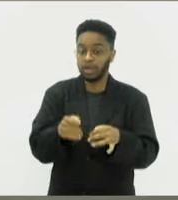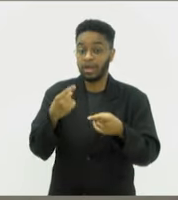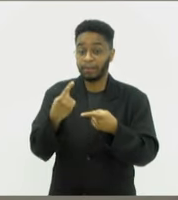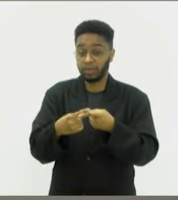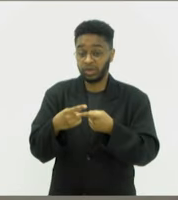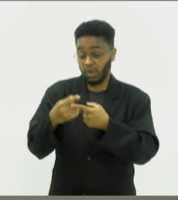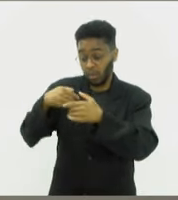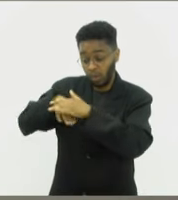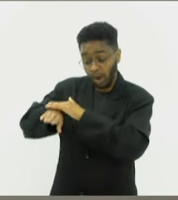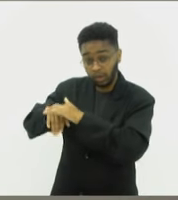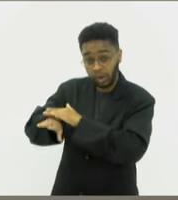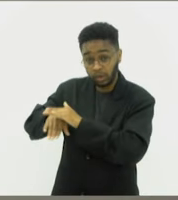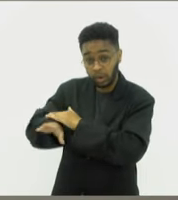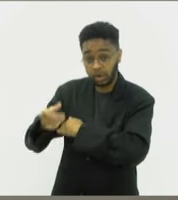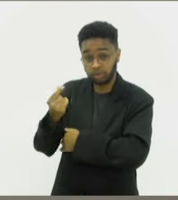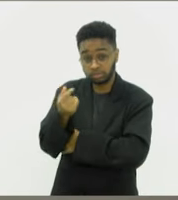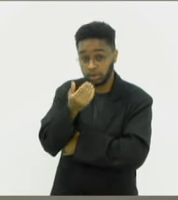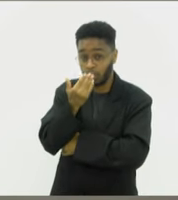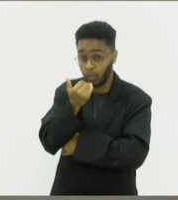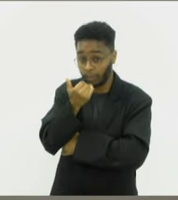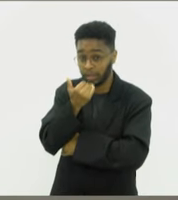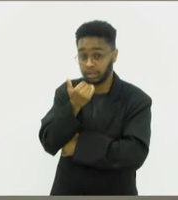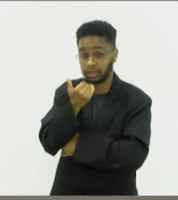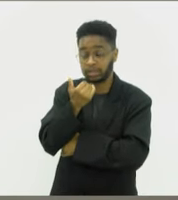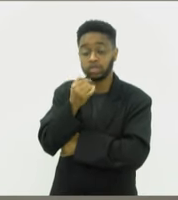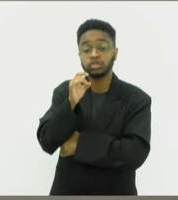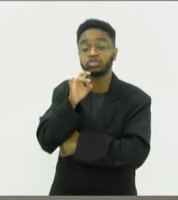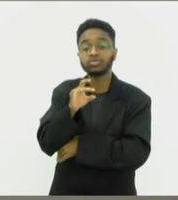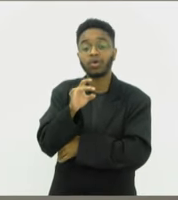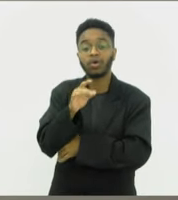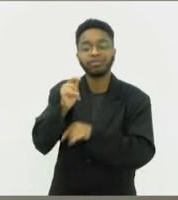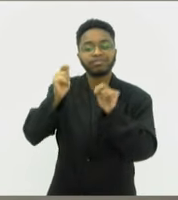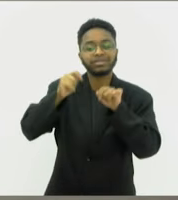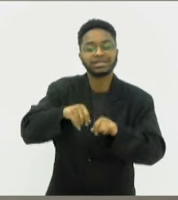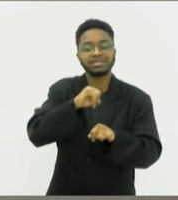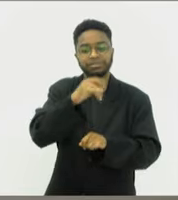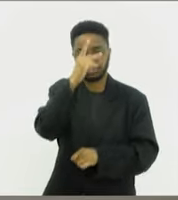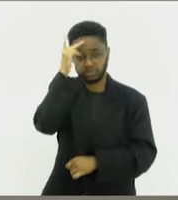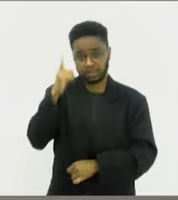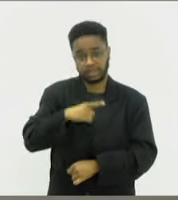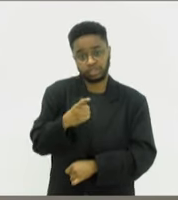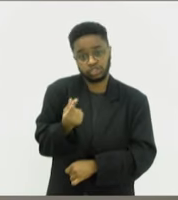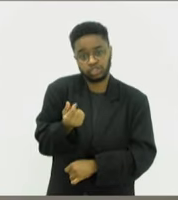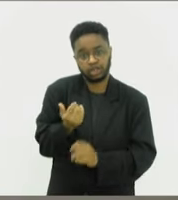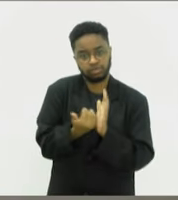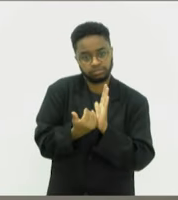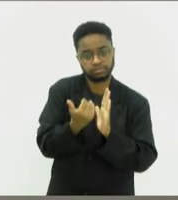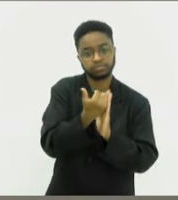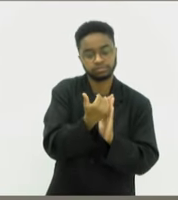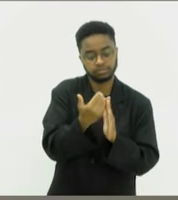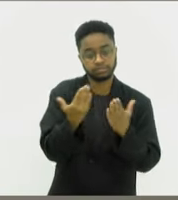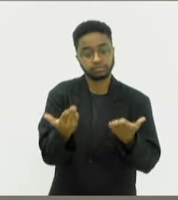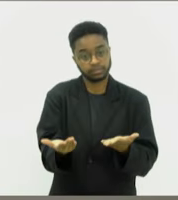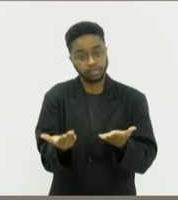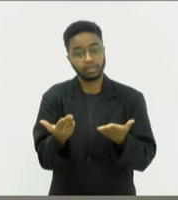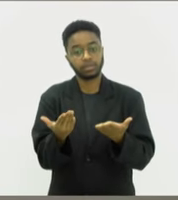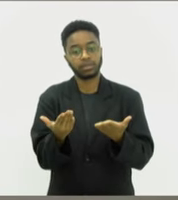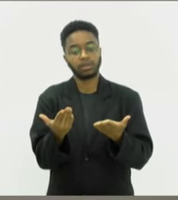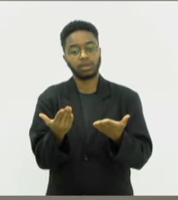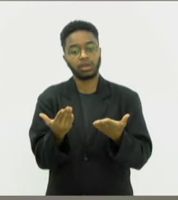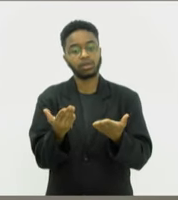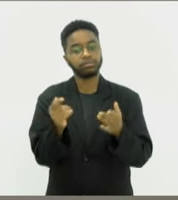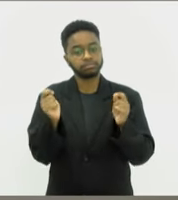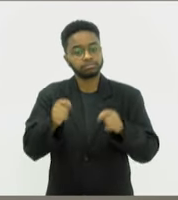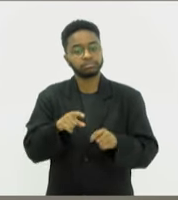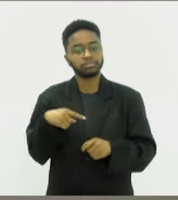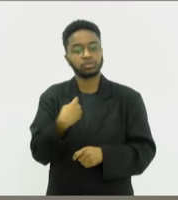superestocagem ela só é permitida para quem tem um poder aquisitivo maior e assim